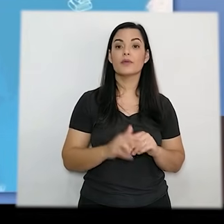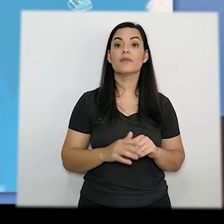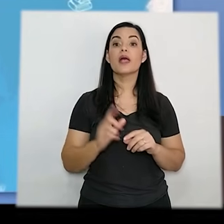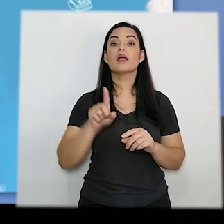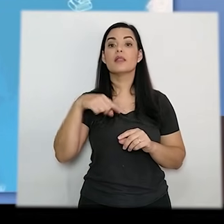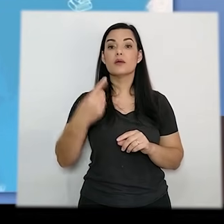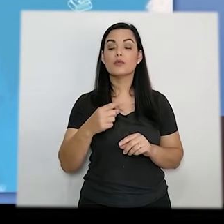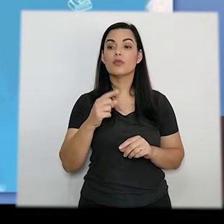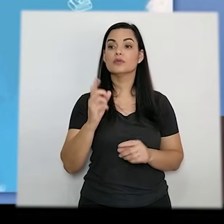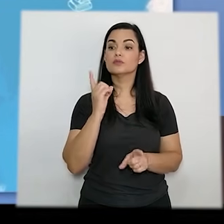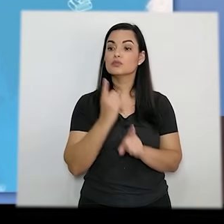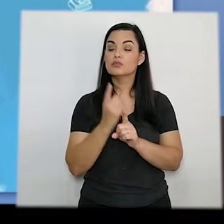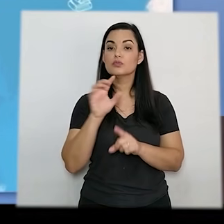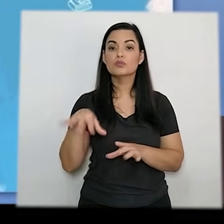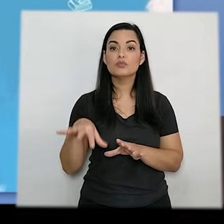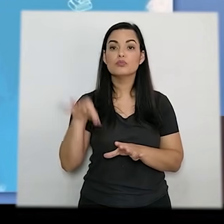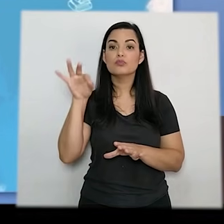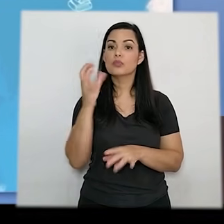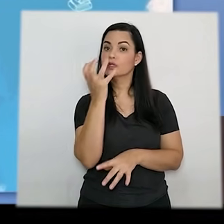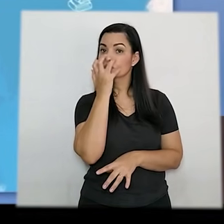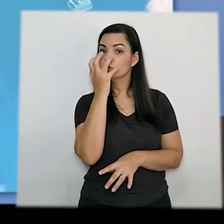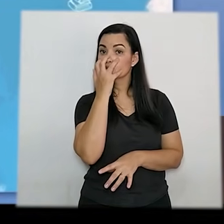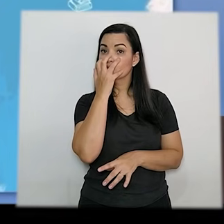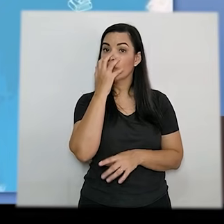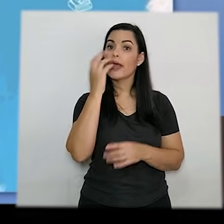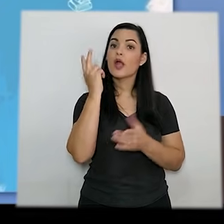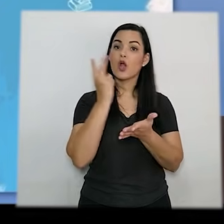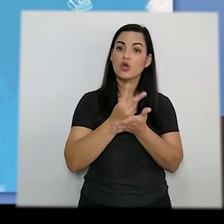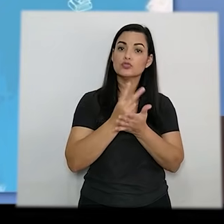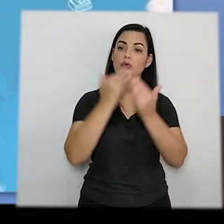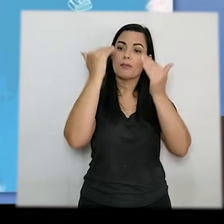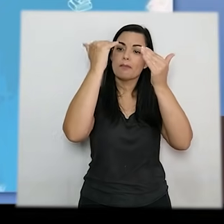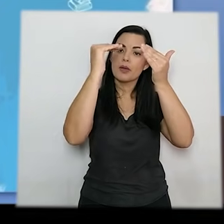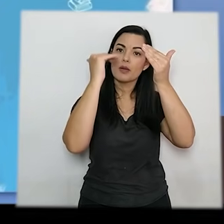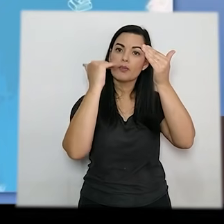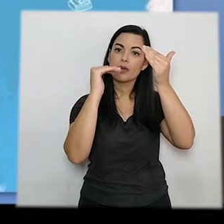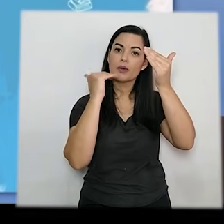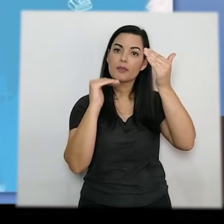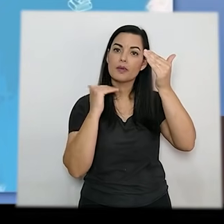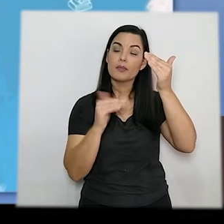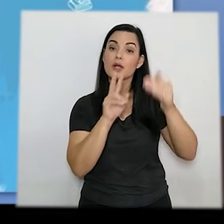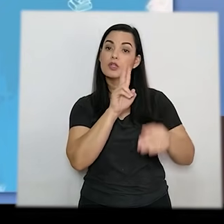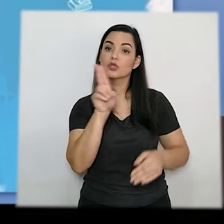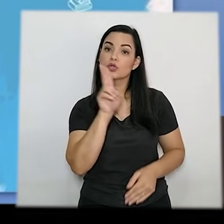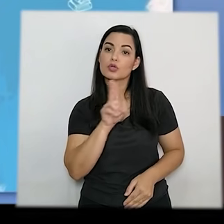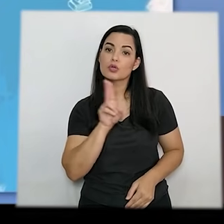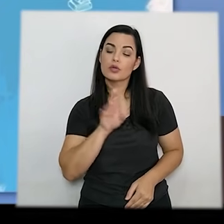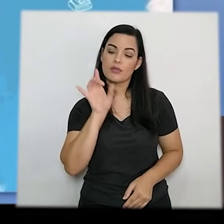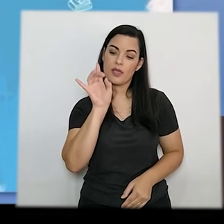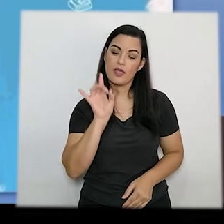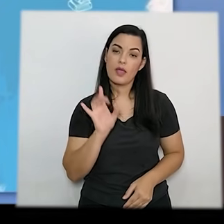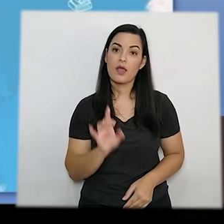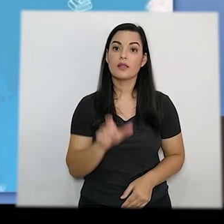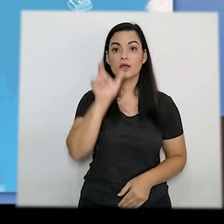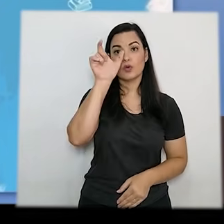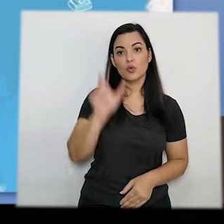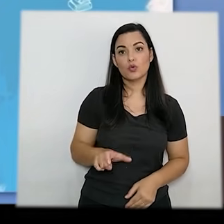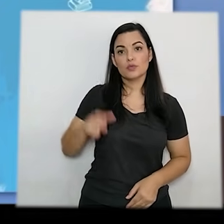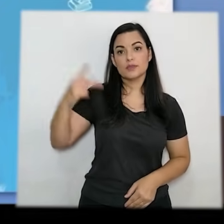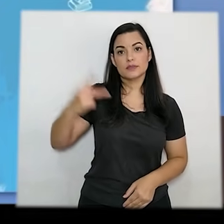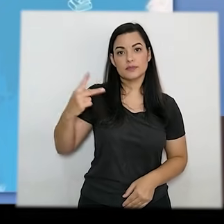o cachorro. E assim por diante, vocês vão escrever o nome dos animais aqui, nessa segunda